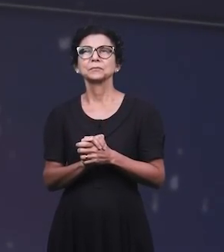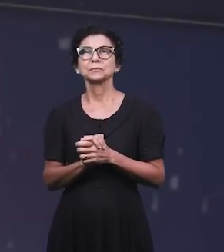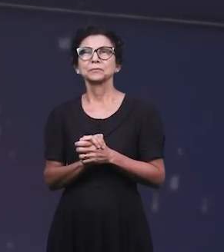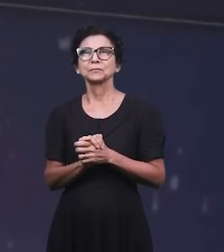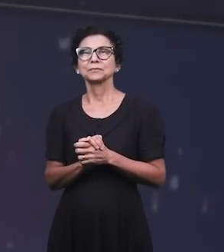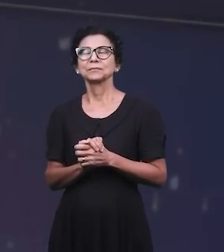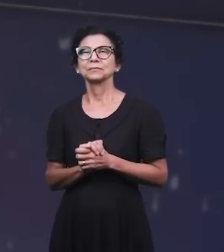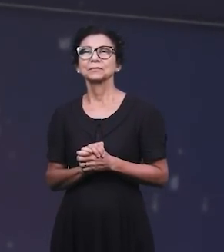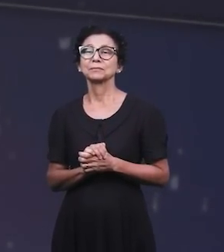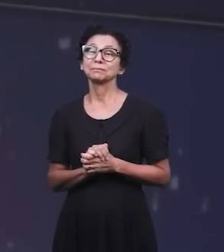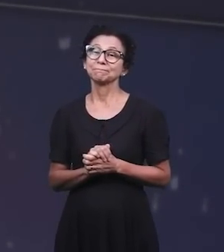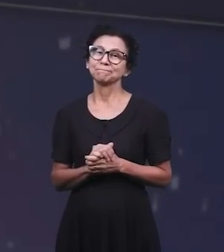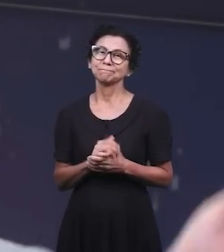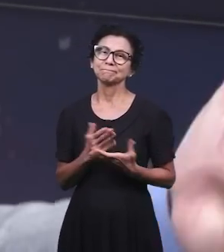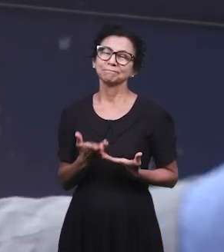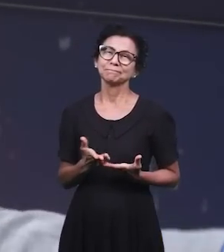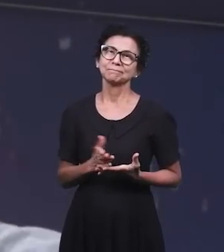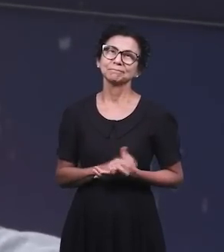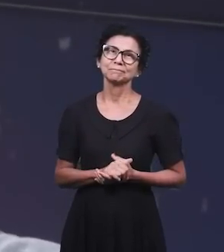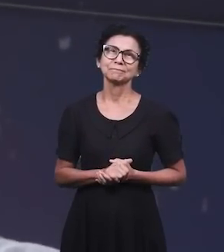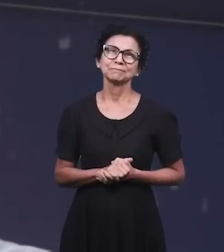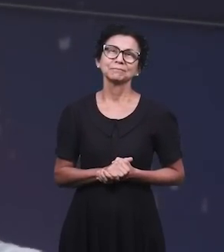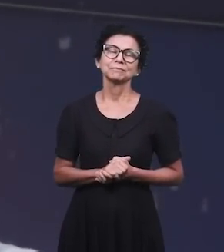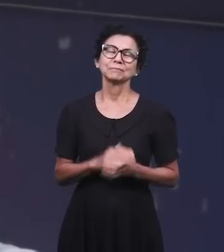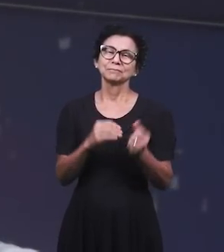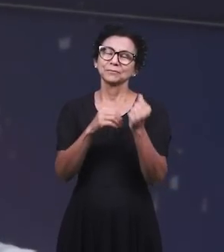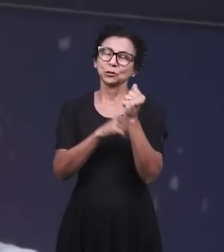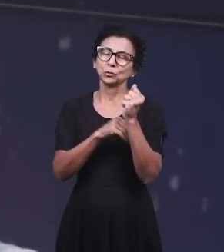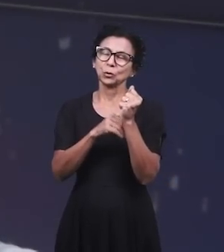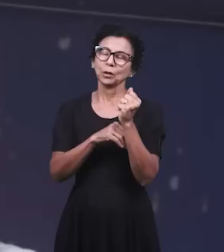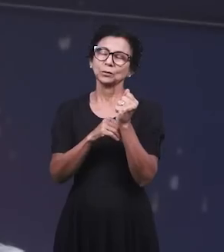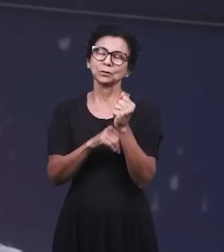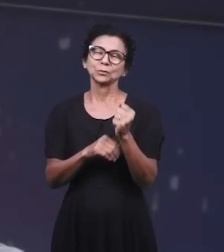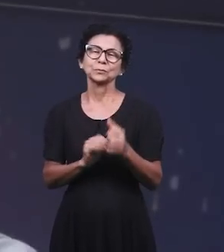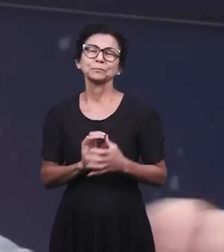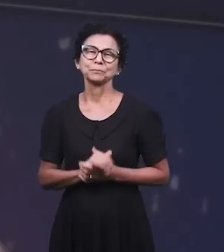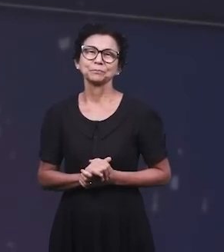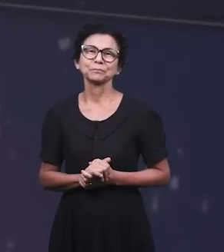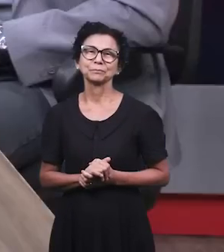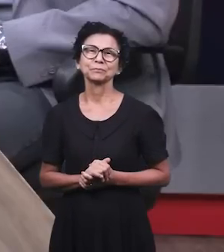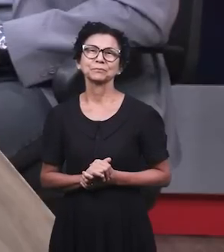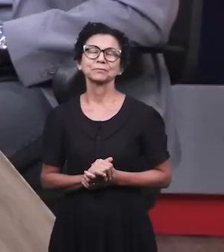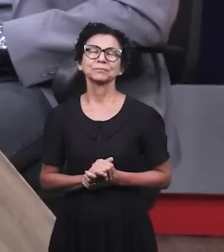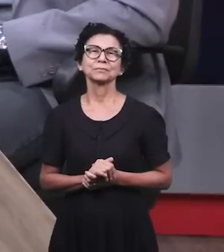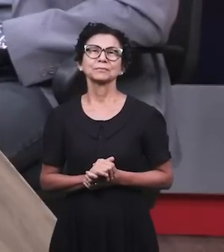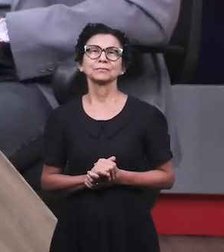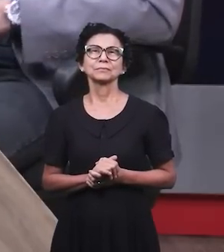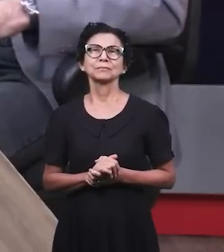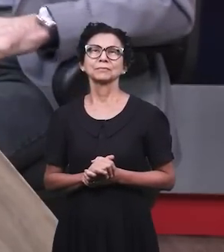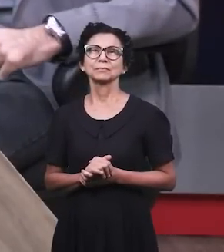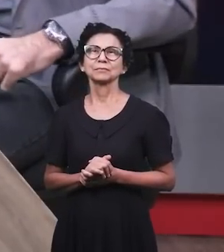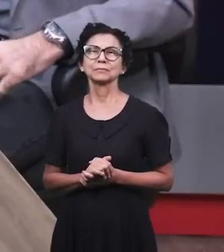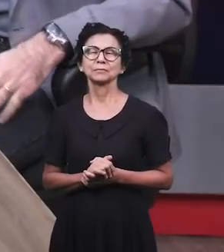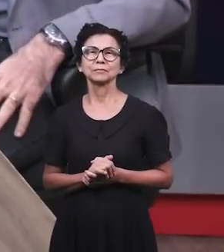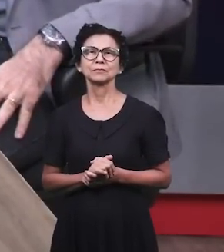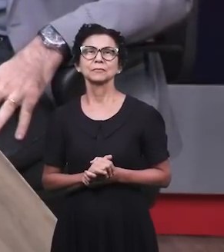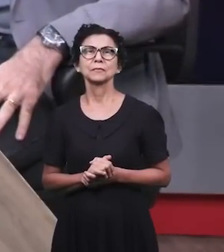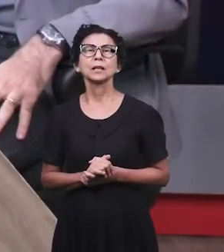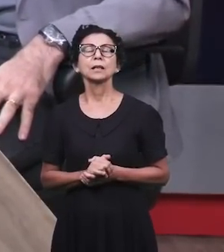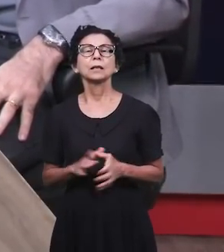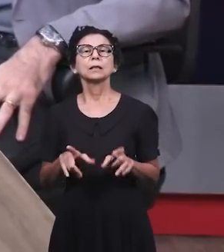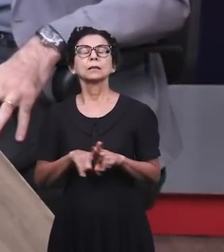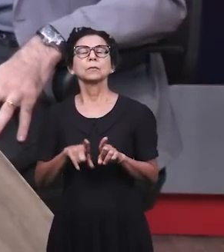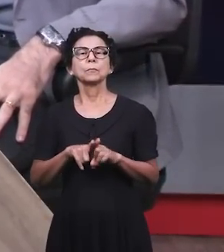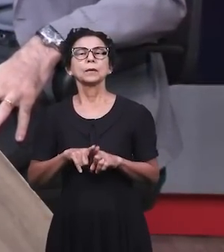Se a pessoa não tivesse acesso a essa informação, eu jamais teria como descobrir. Não tem como desvendar. Não tem como. Até então, que assim, esses métodos mais antigos você